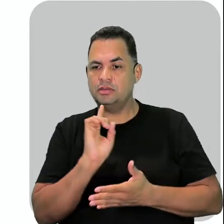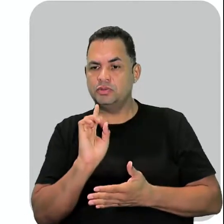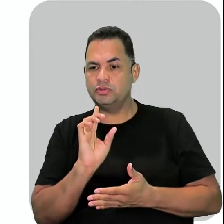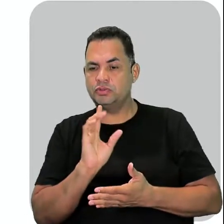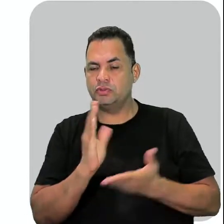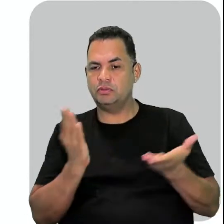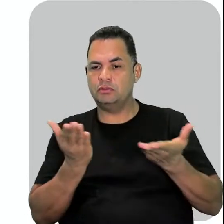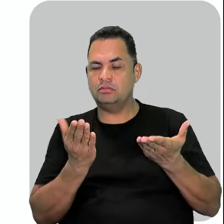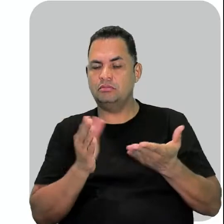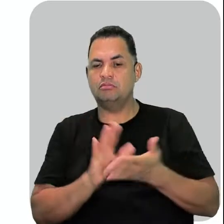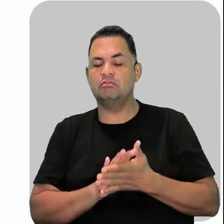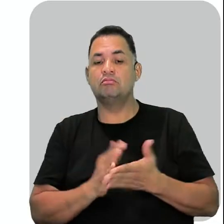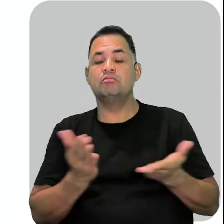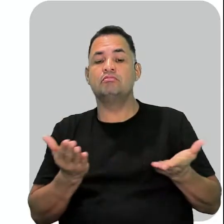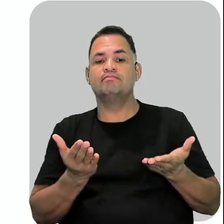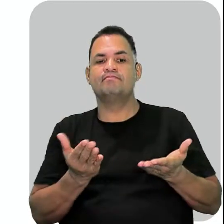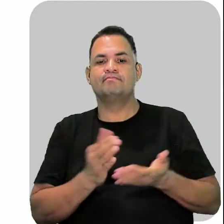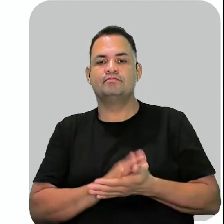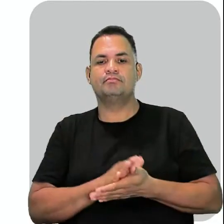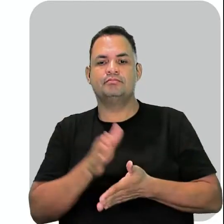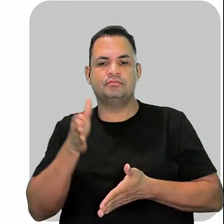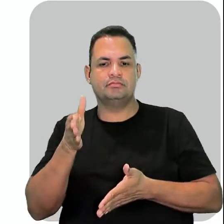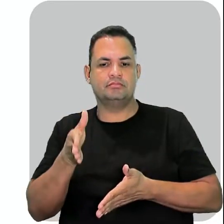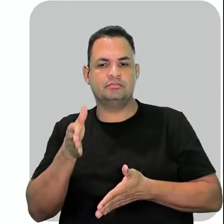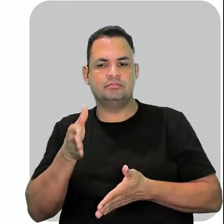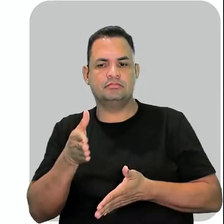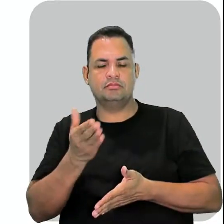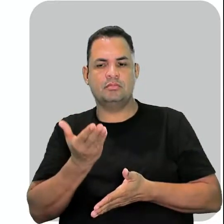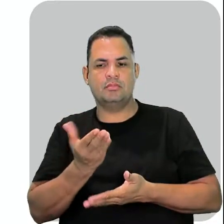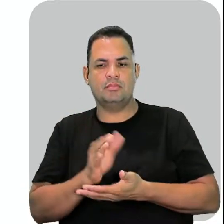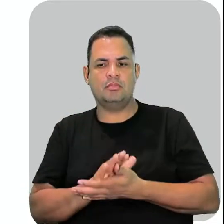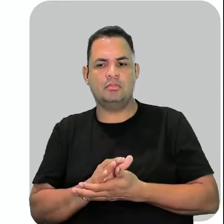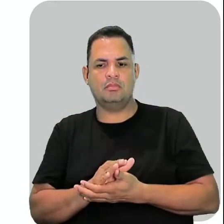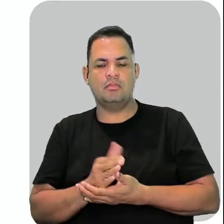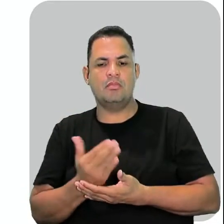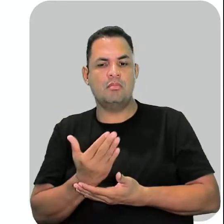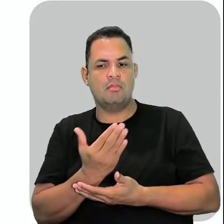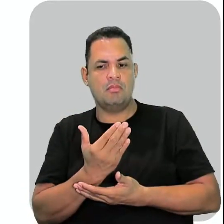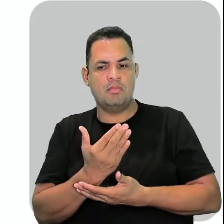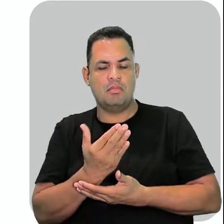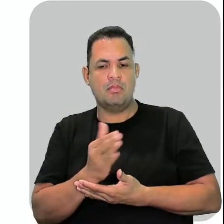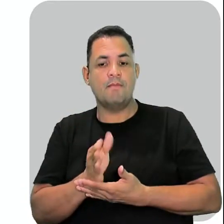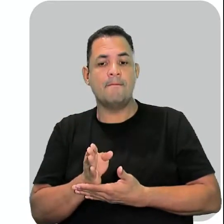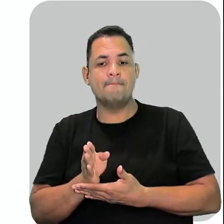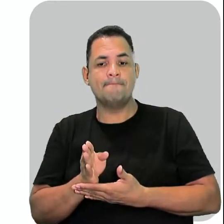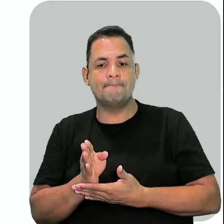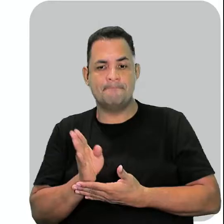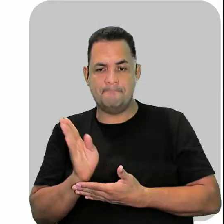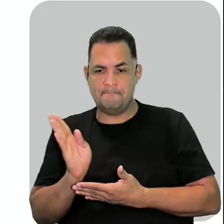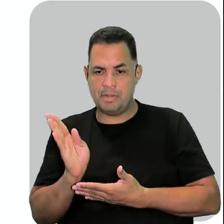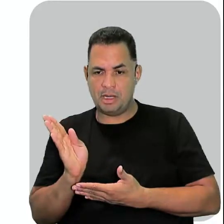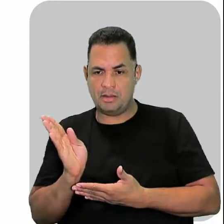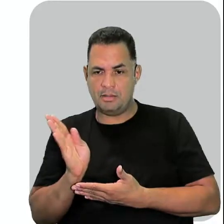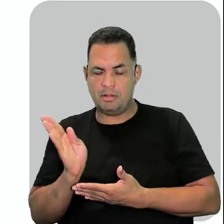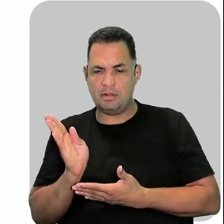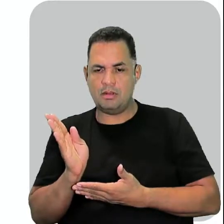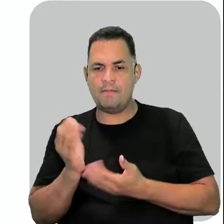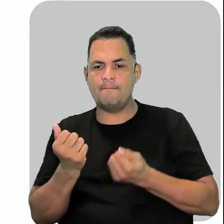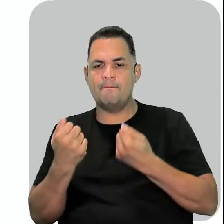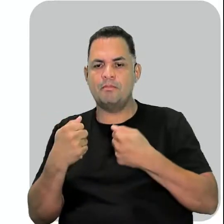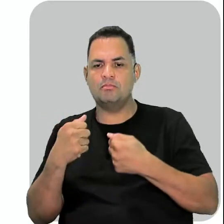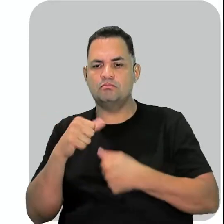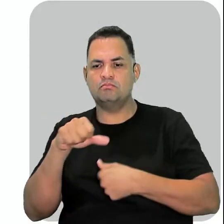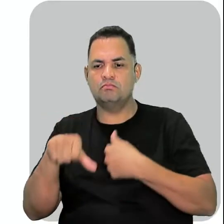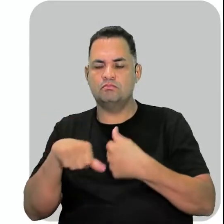que vai acontecer? Aqui nessa extremidade, outra molécula pode reagir com a parte aqui da molécula do